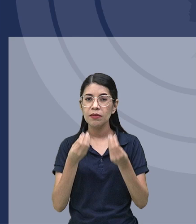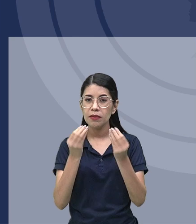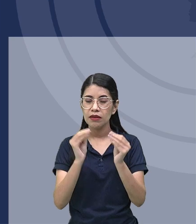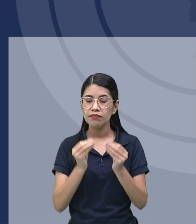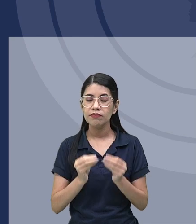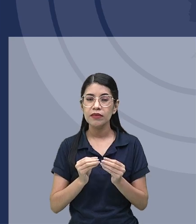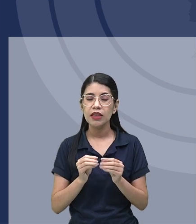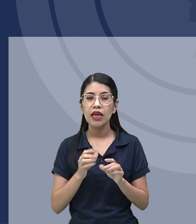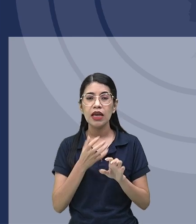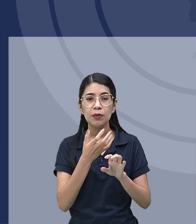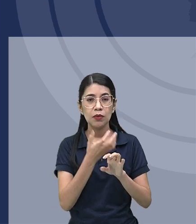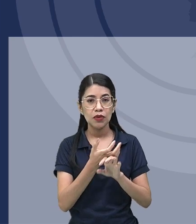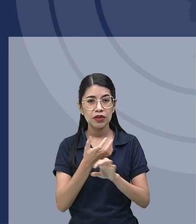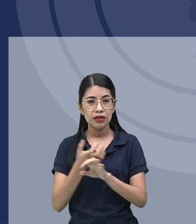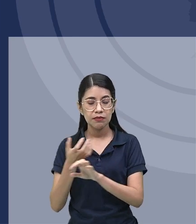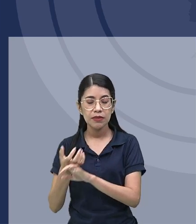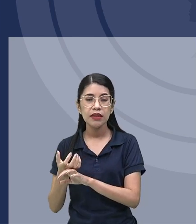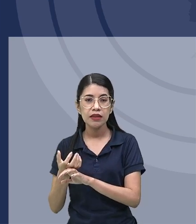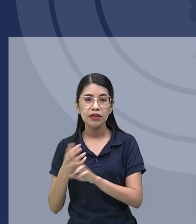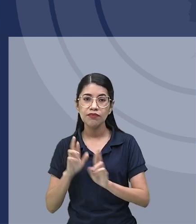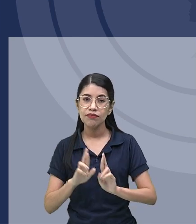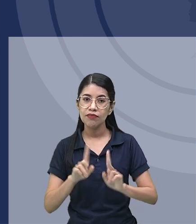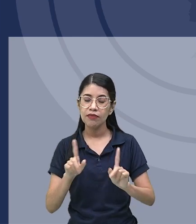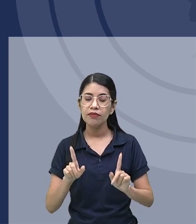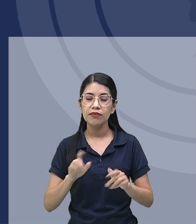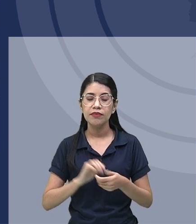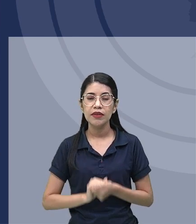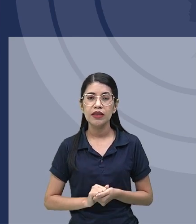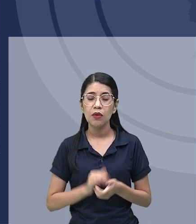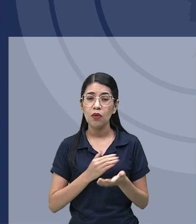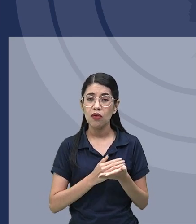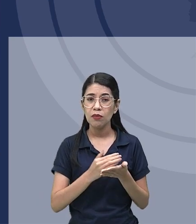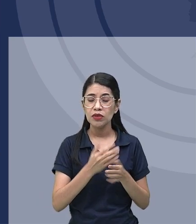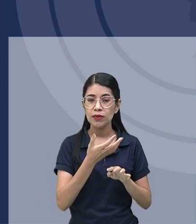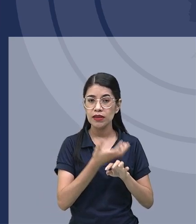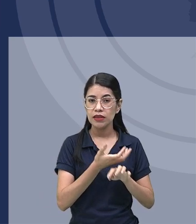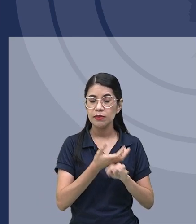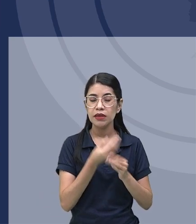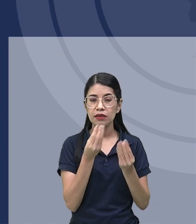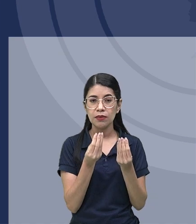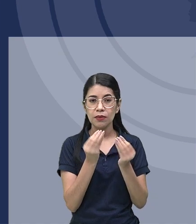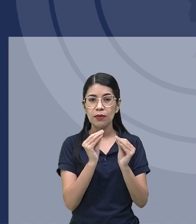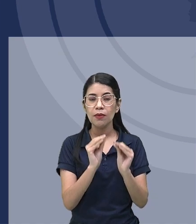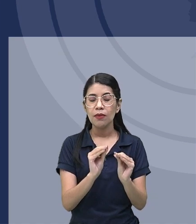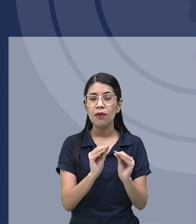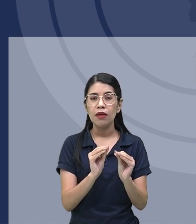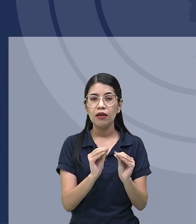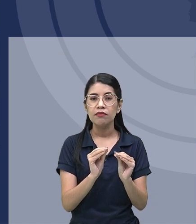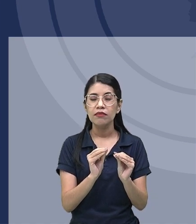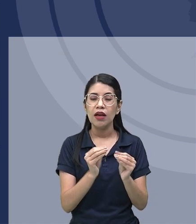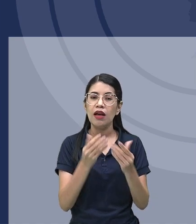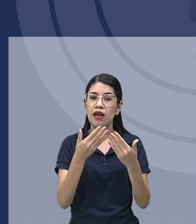componente curricular, por módulo. Então, iniciou um componente, você vai colocar aqui, a avaliação, né? O cabeçalho é